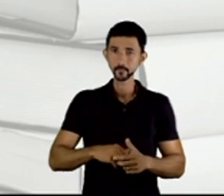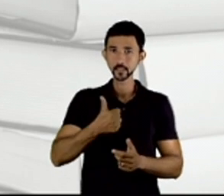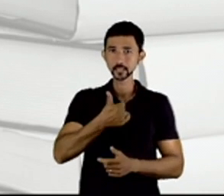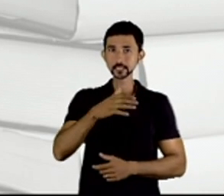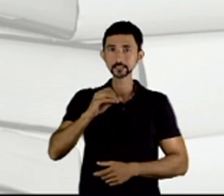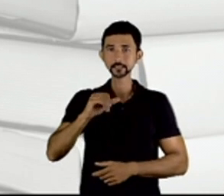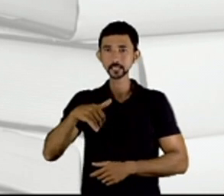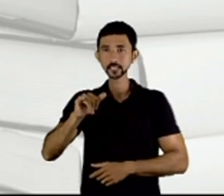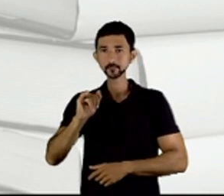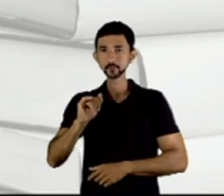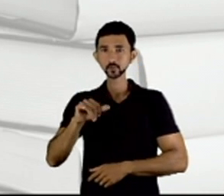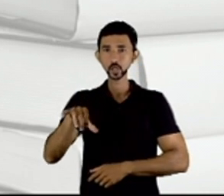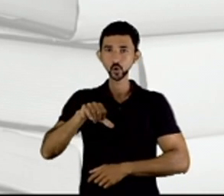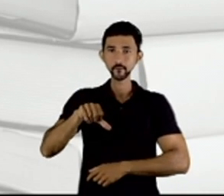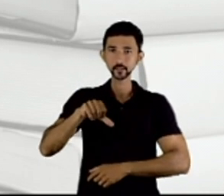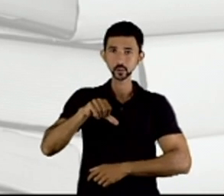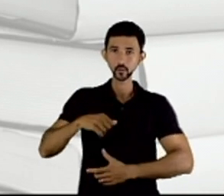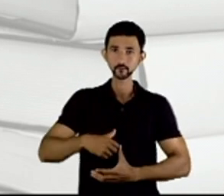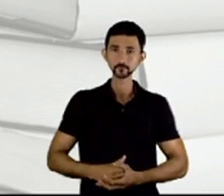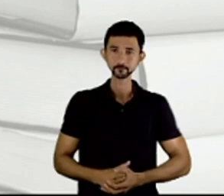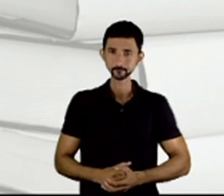menos y dá 99y.